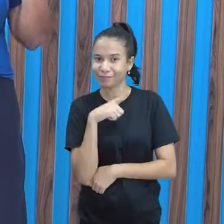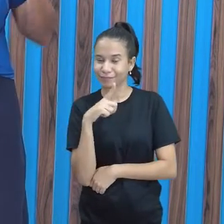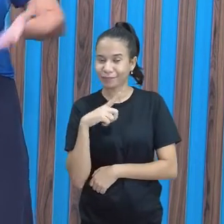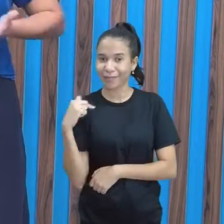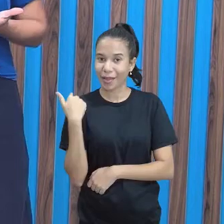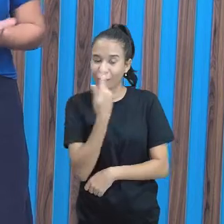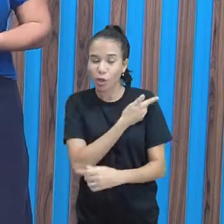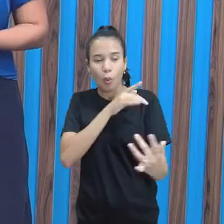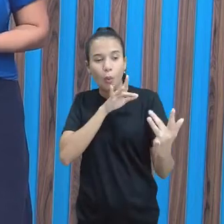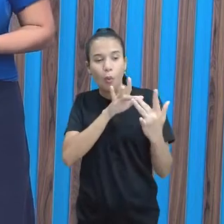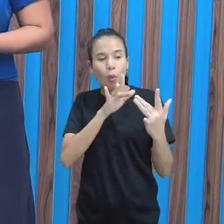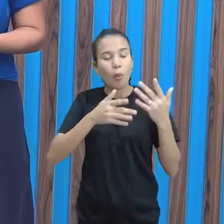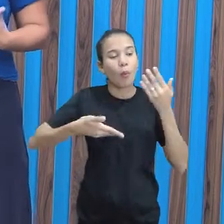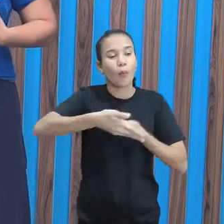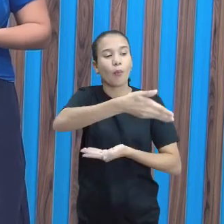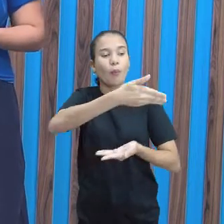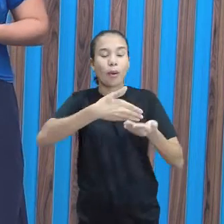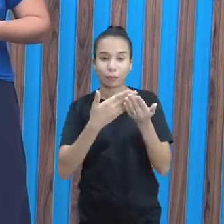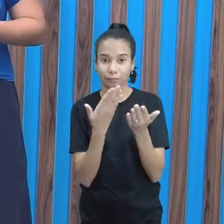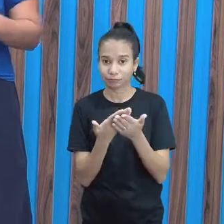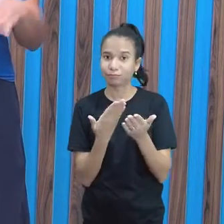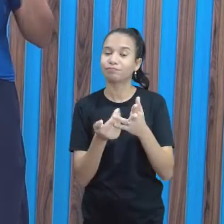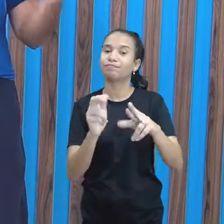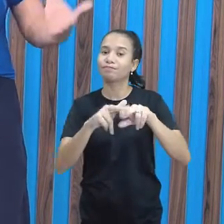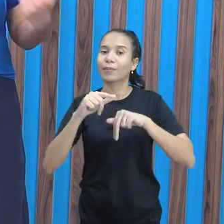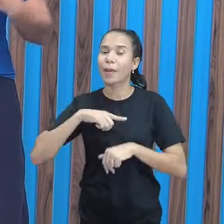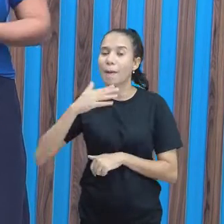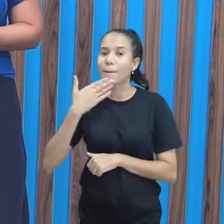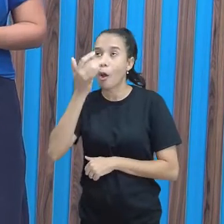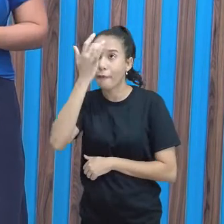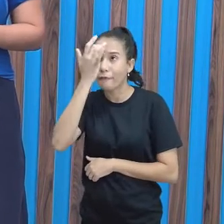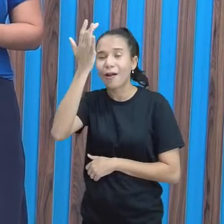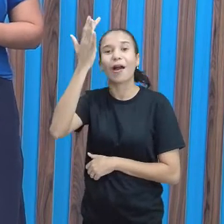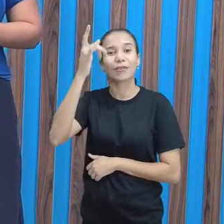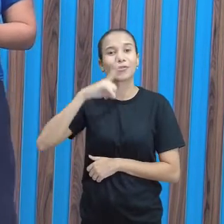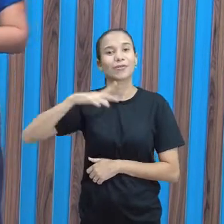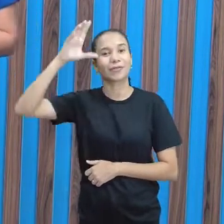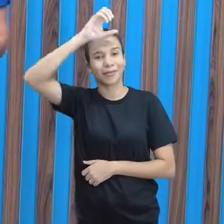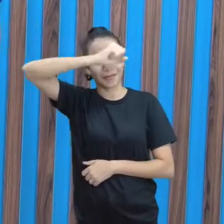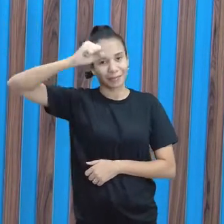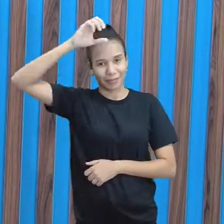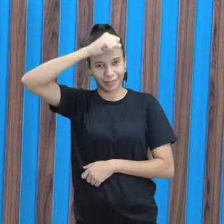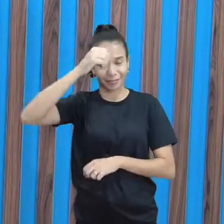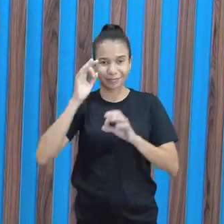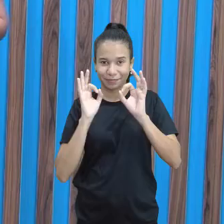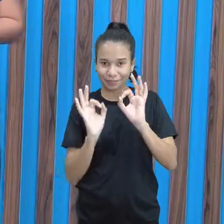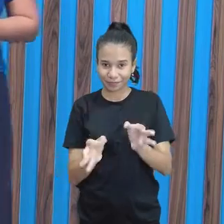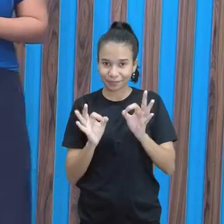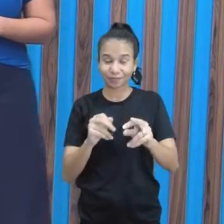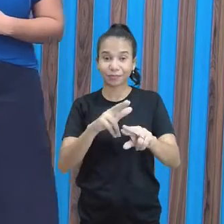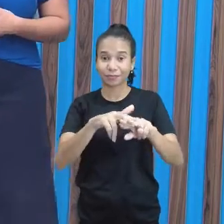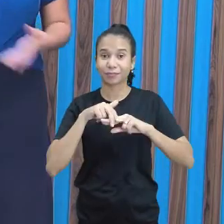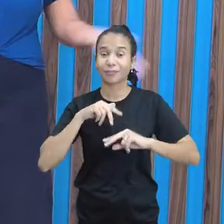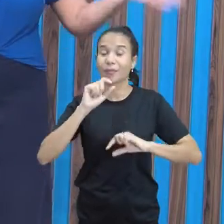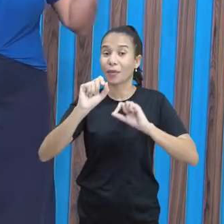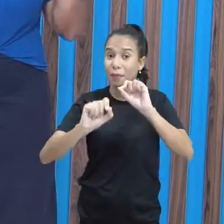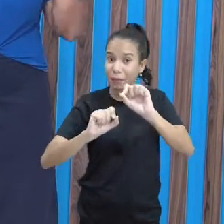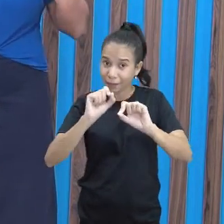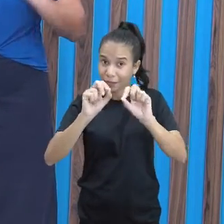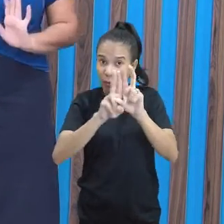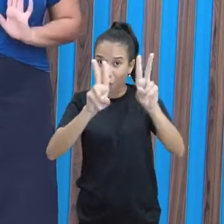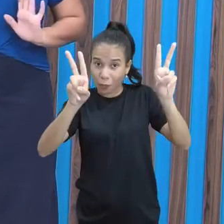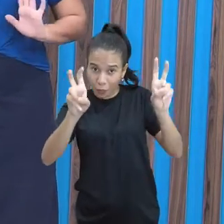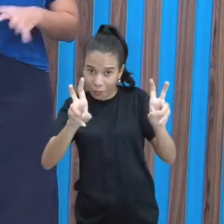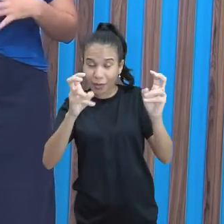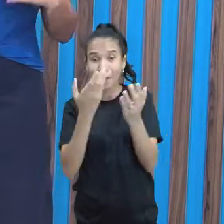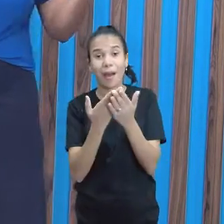gente tenha esse contato durante as aulas e isso facilita o nosso aprendizado, né? E aí, o tema da aula